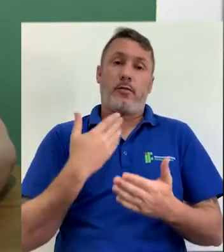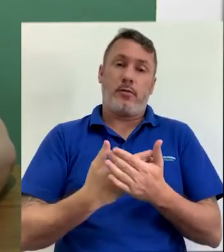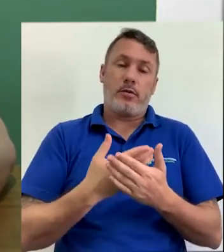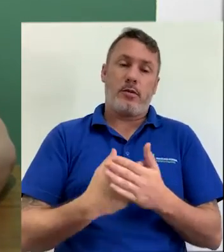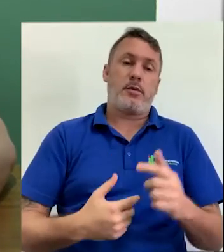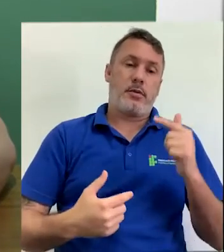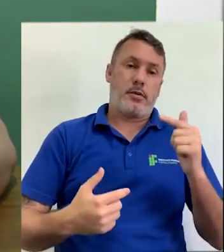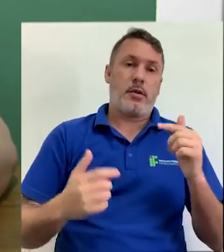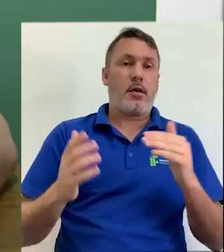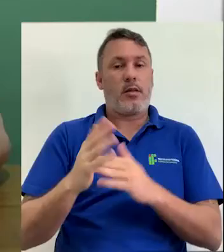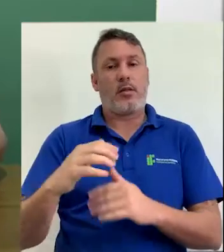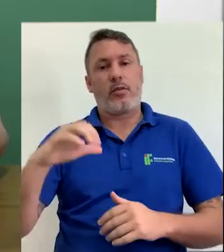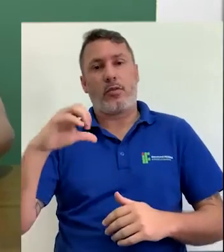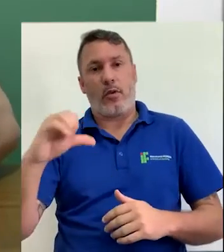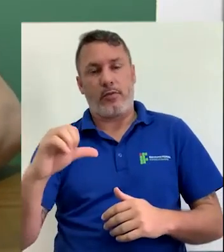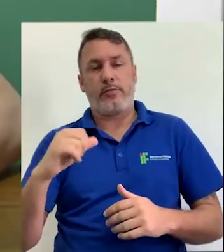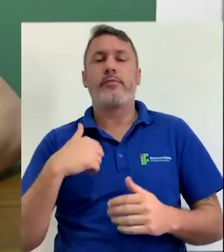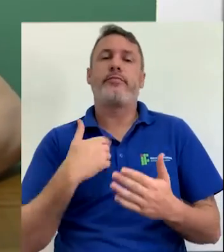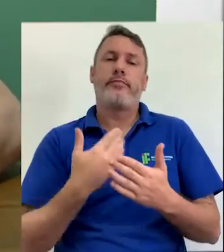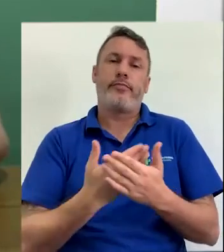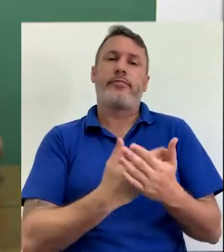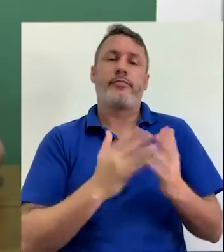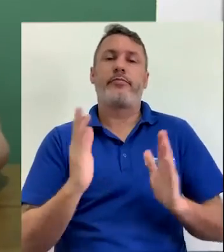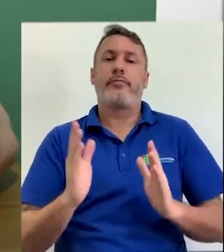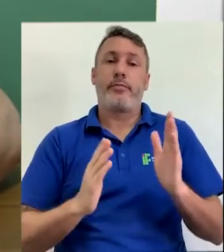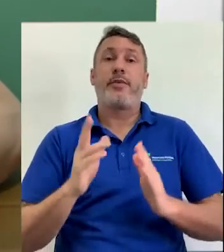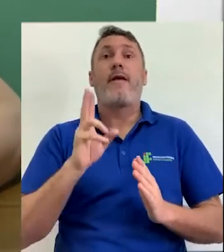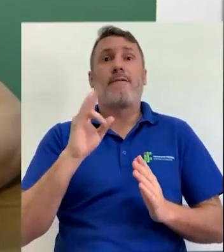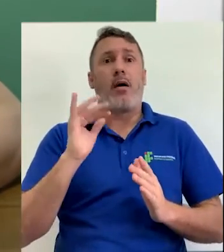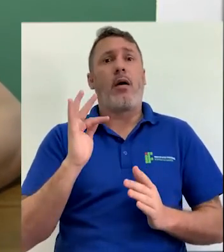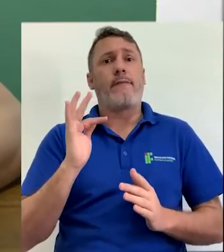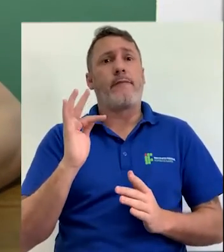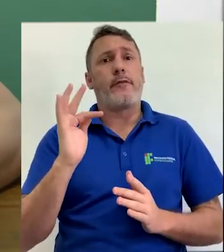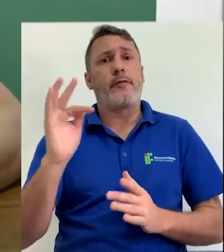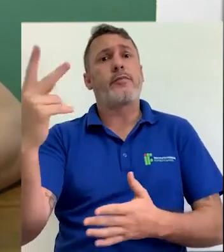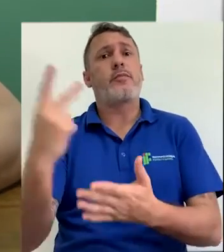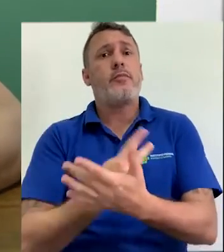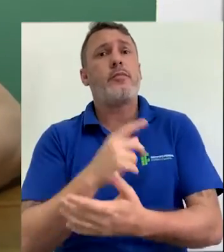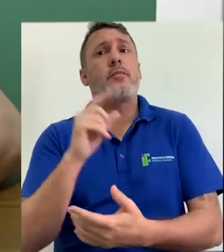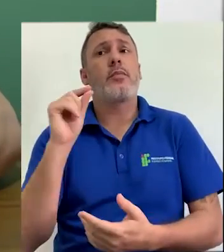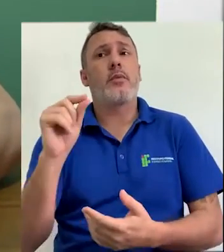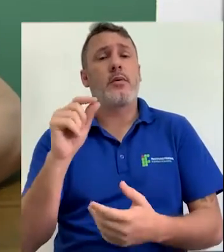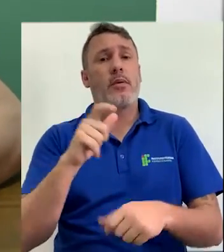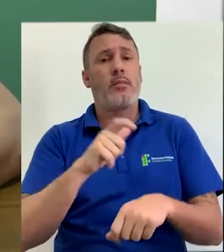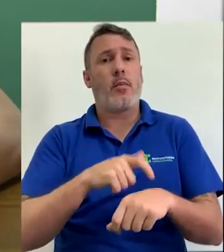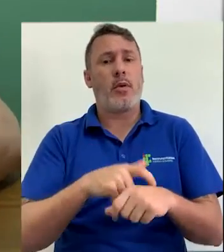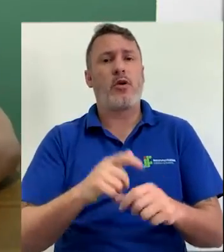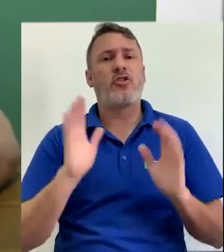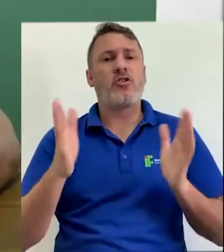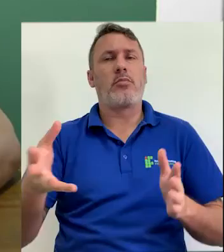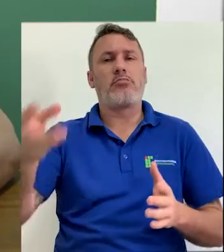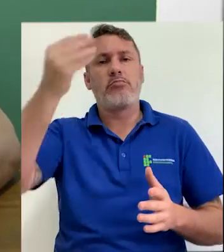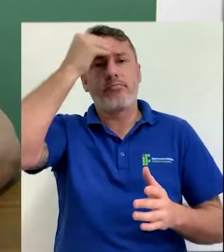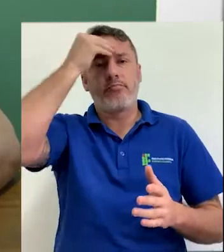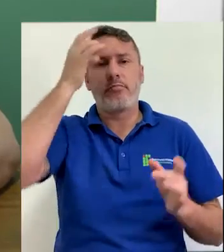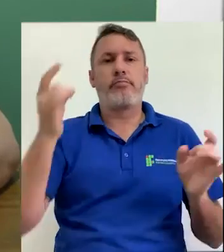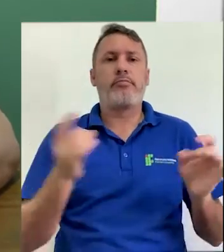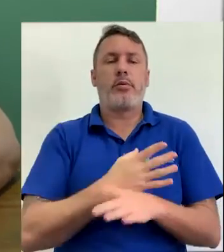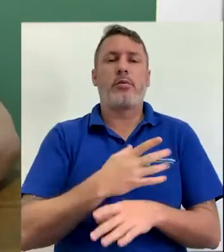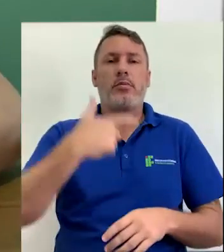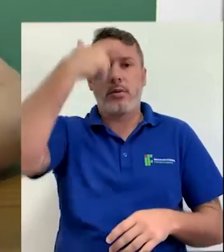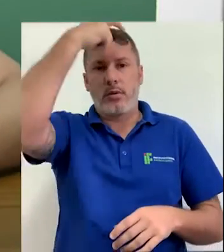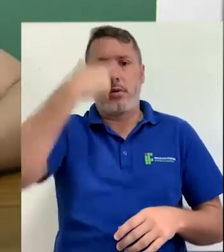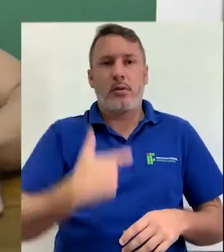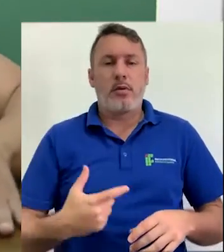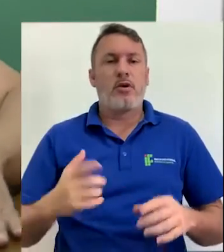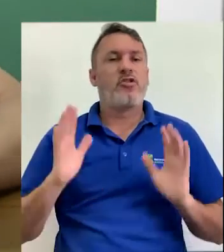noite. Chega uma hora que aquele momento está disciplinado. Chega uma hora que